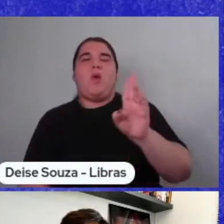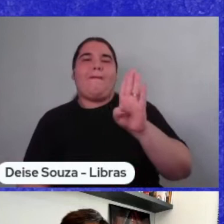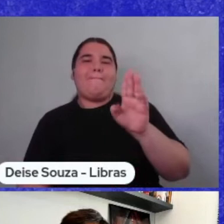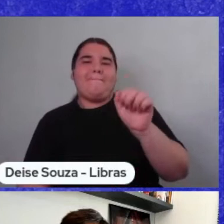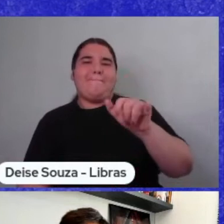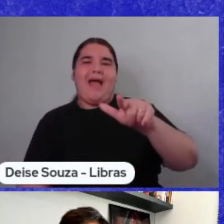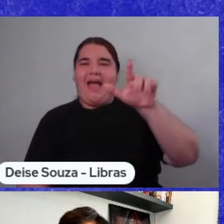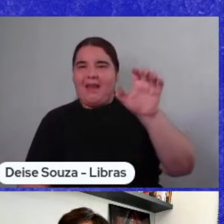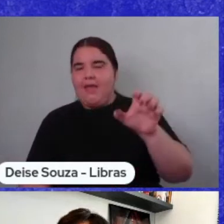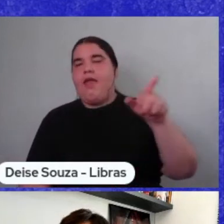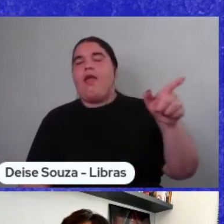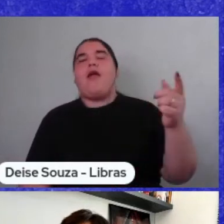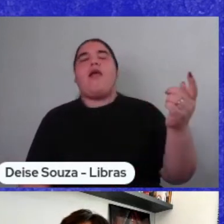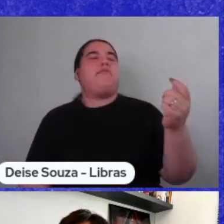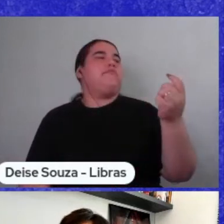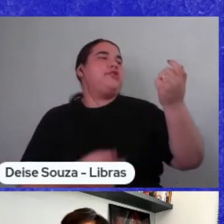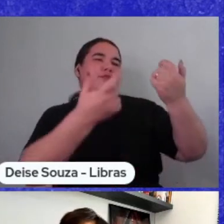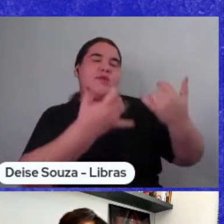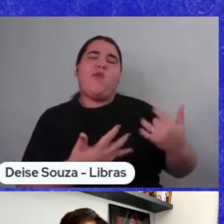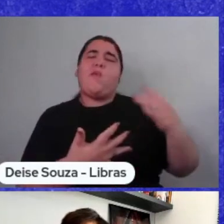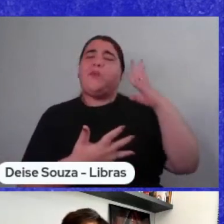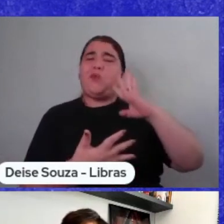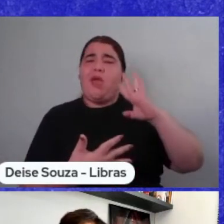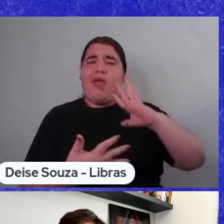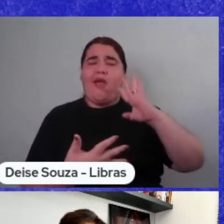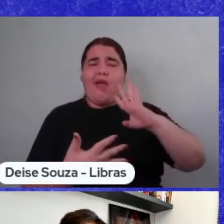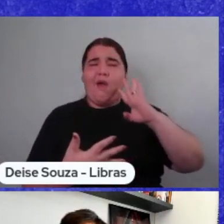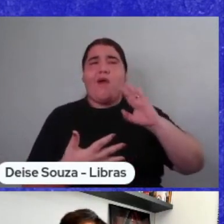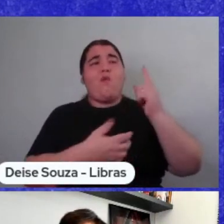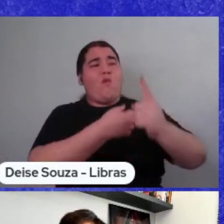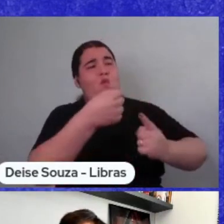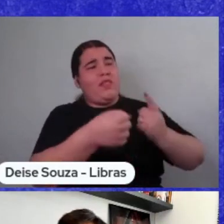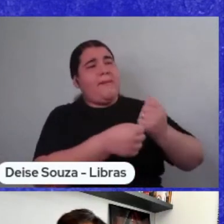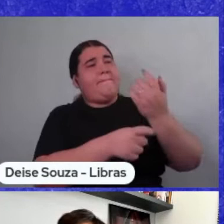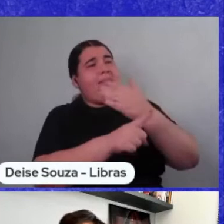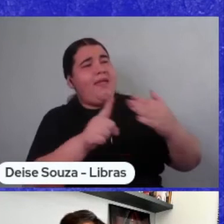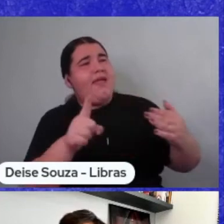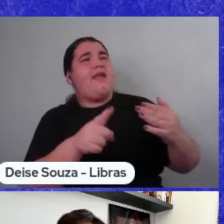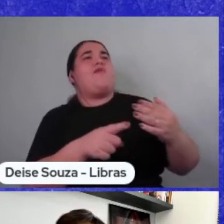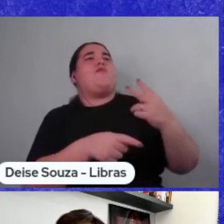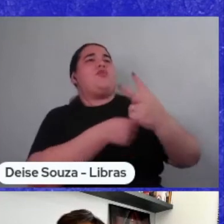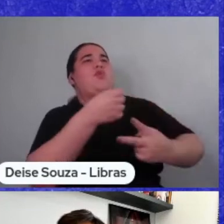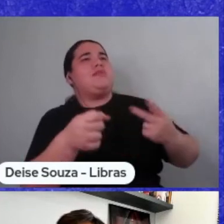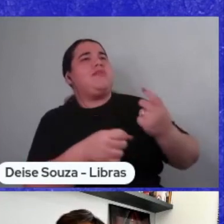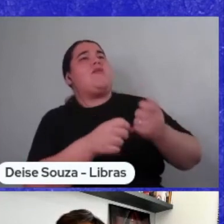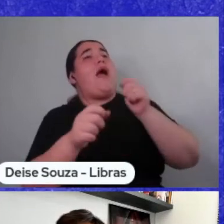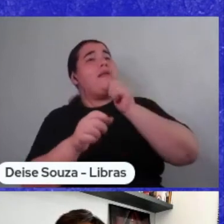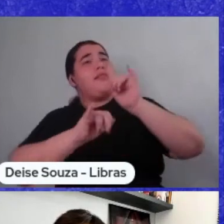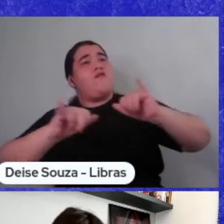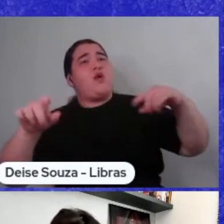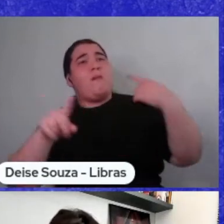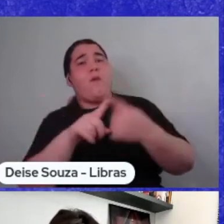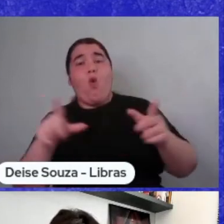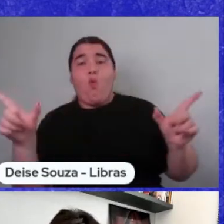bom ver o Curta rodando ainda depois de 1 ano e meio, 2 anos, porque eu acho que o curta-metragem ele não